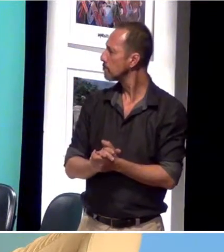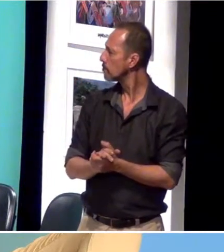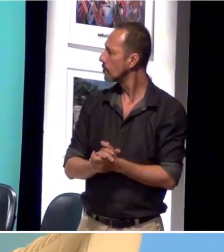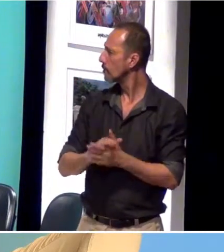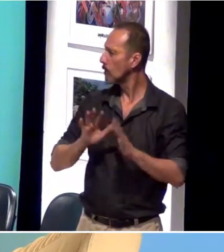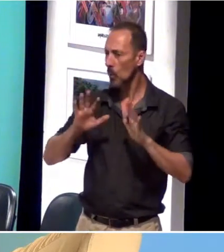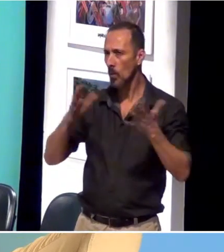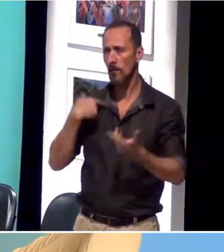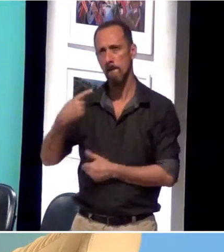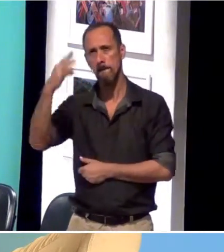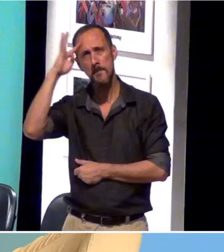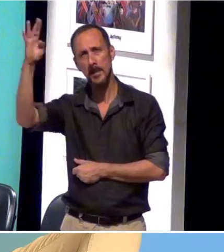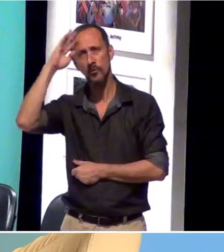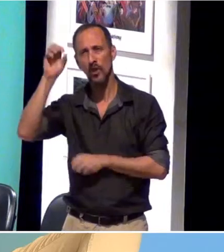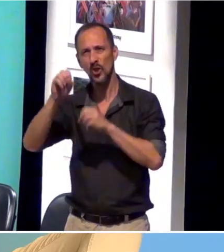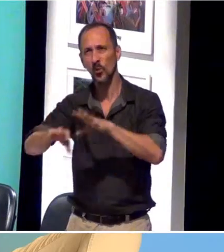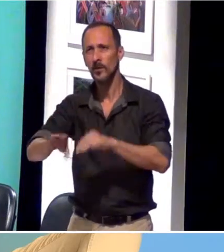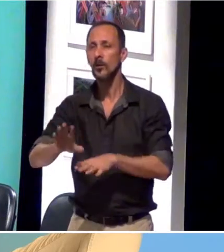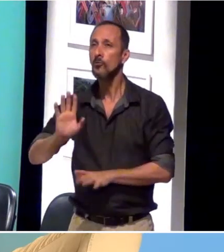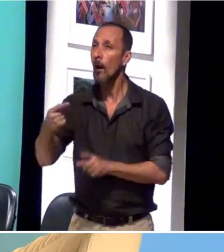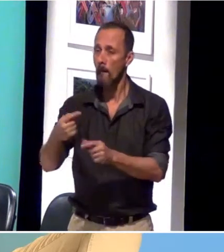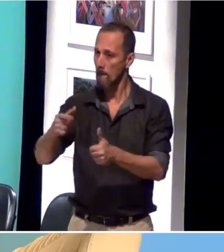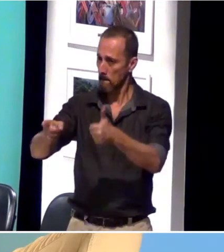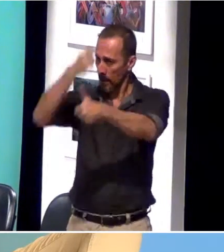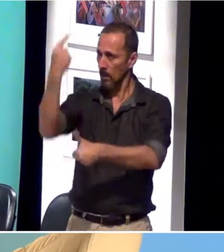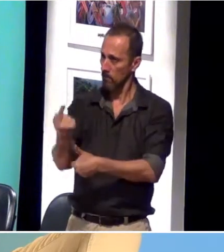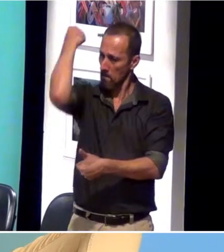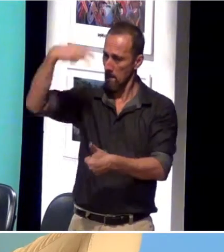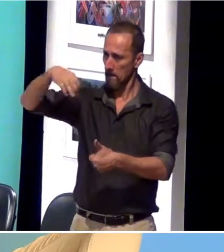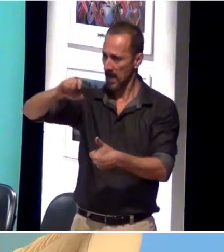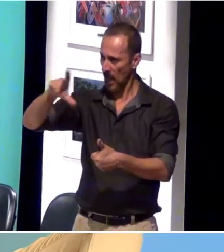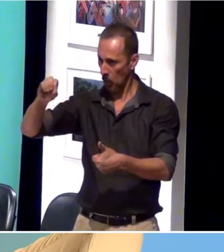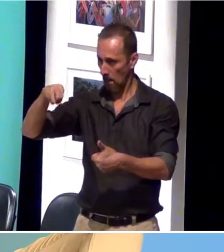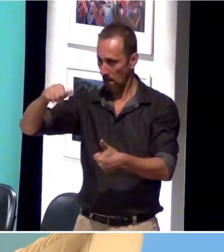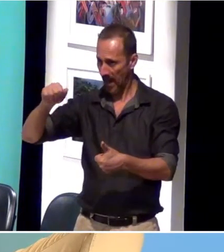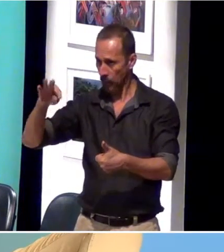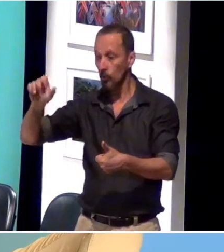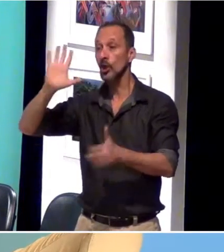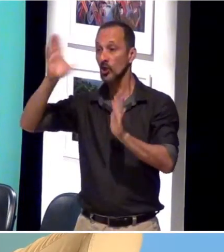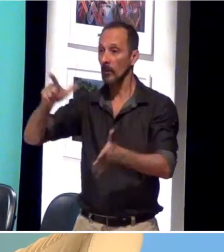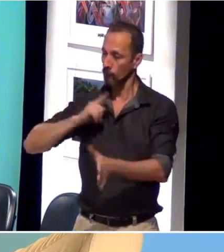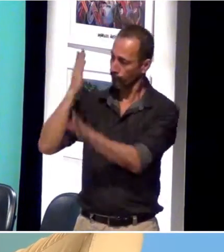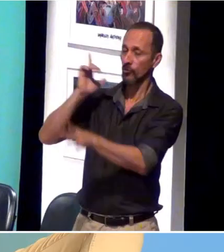desse olhar da educação. Desde o Código Melo Matos, você tem uma preocupação com a escolarização.